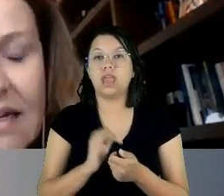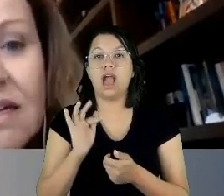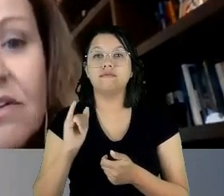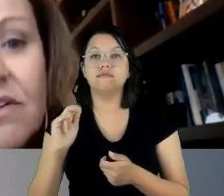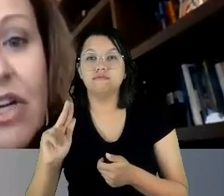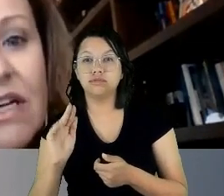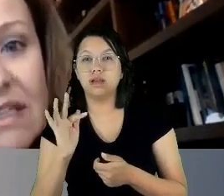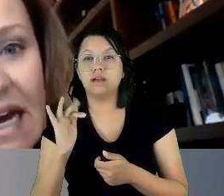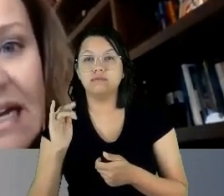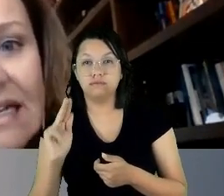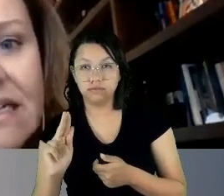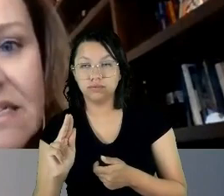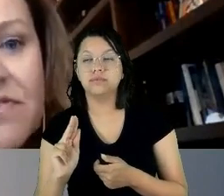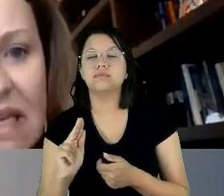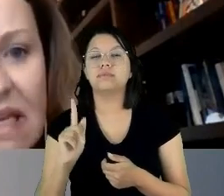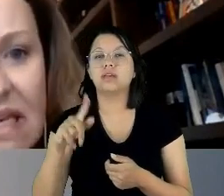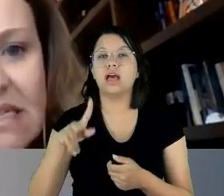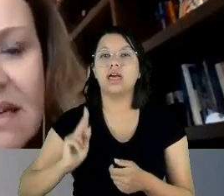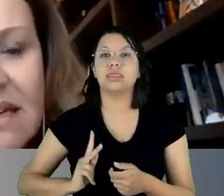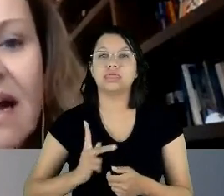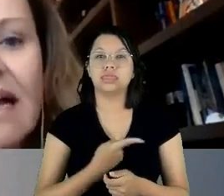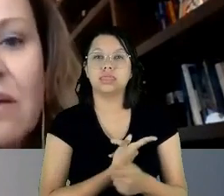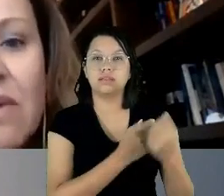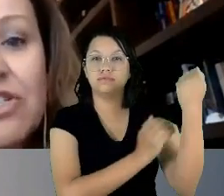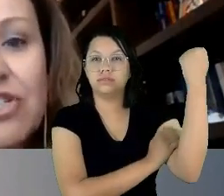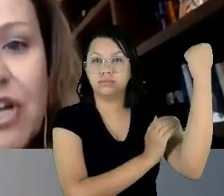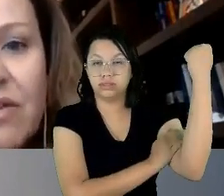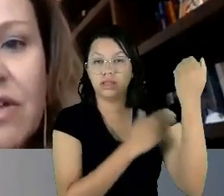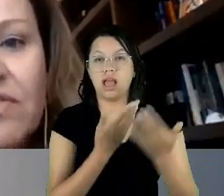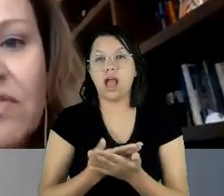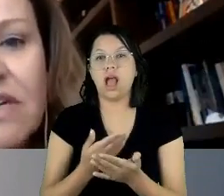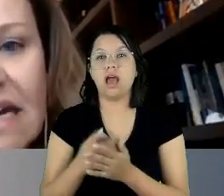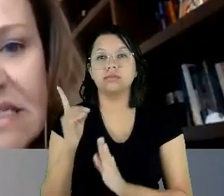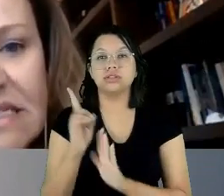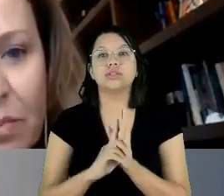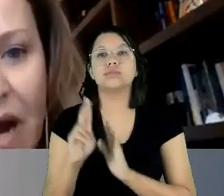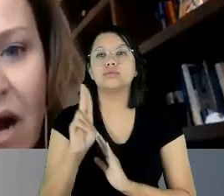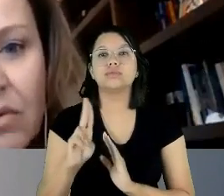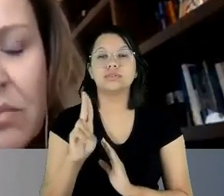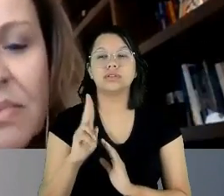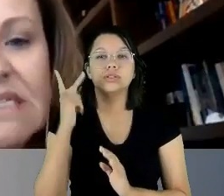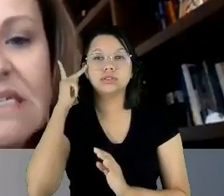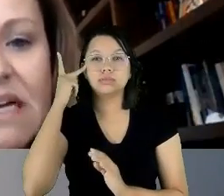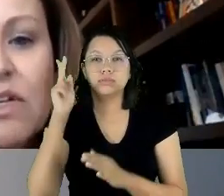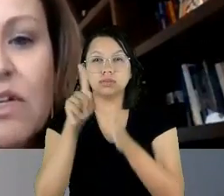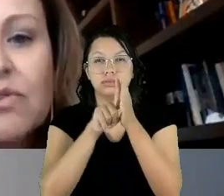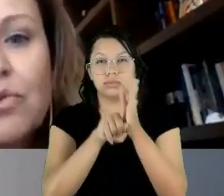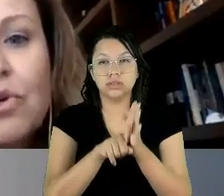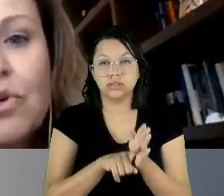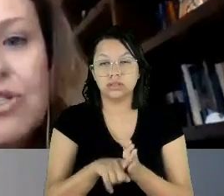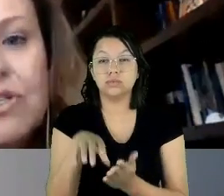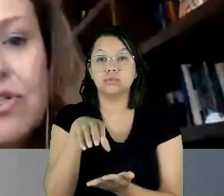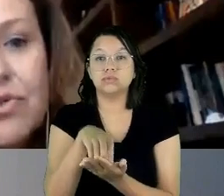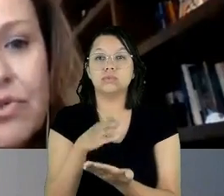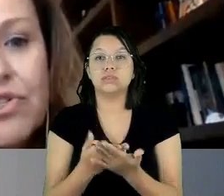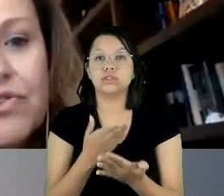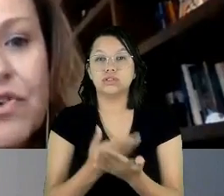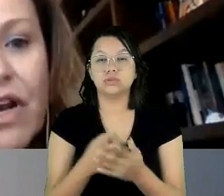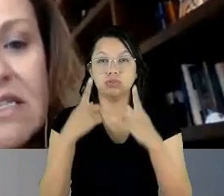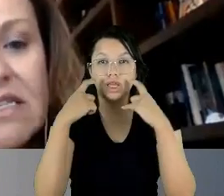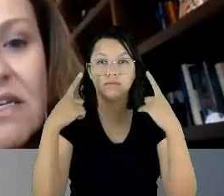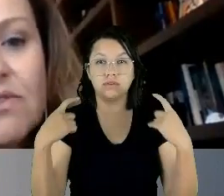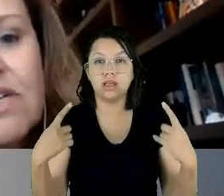Dandara. Vitória Dandara é transfeminista, é acadêmica de Direito na Universidade de São Paulo, pesquisadora no Núcleo de Estudos